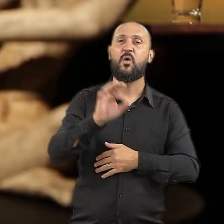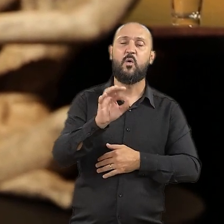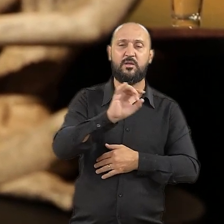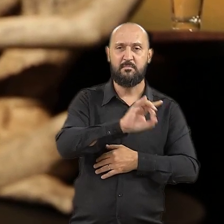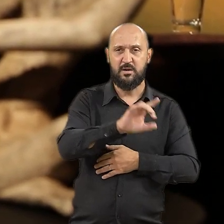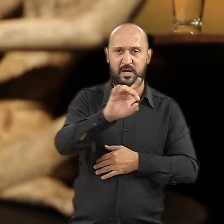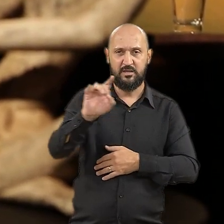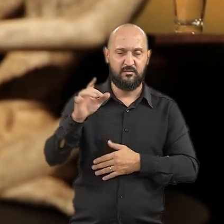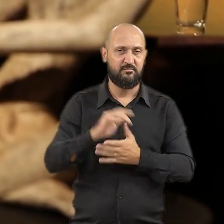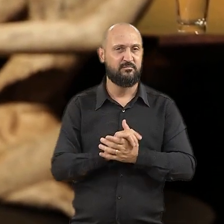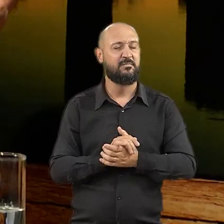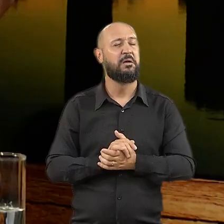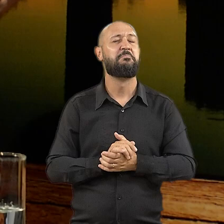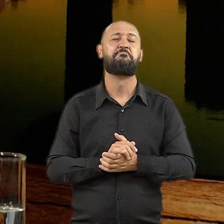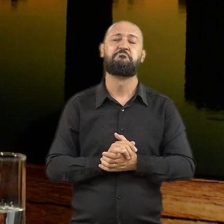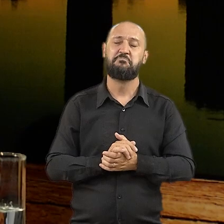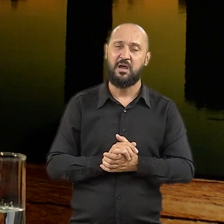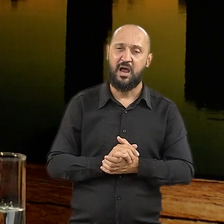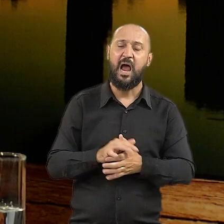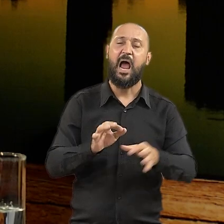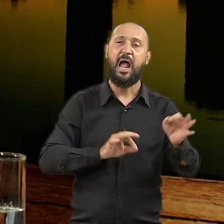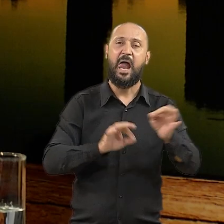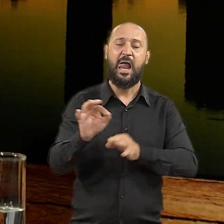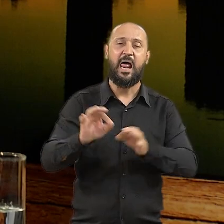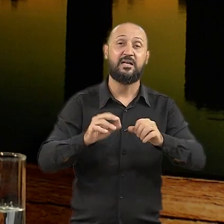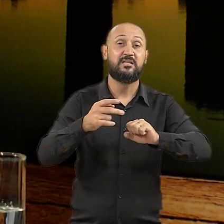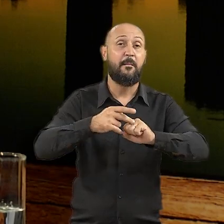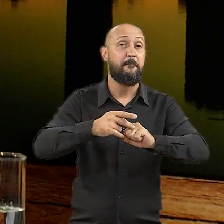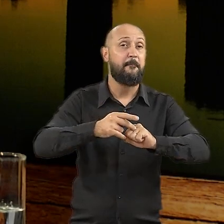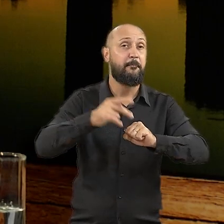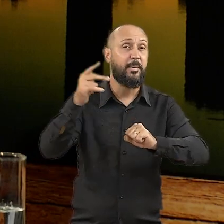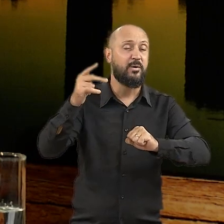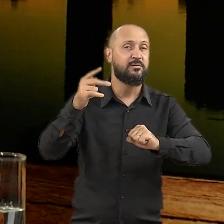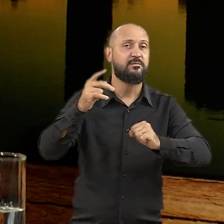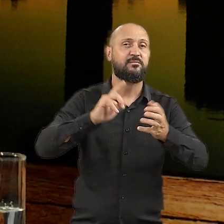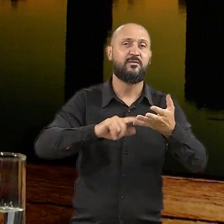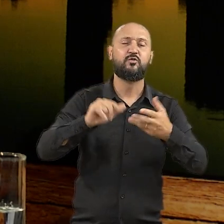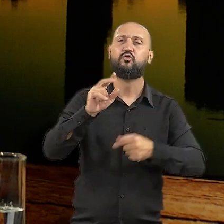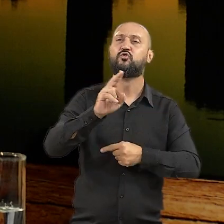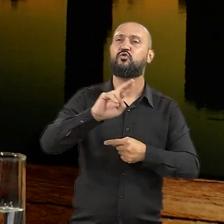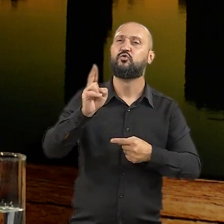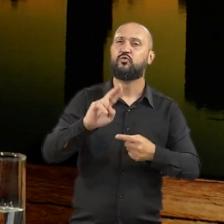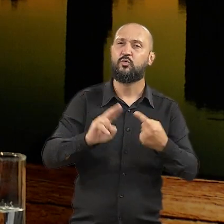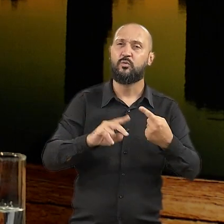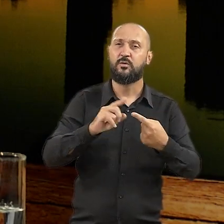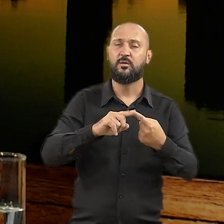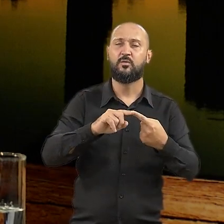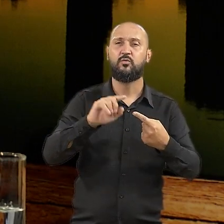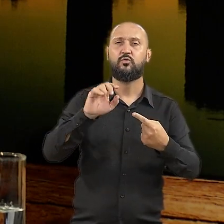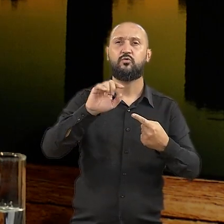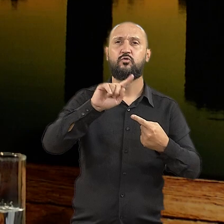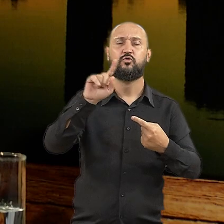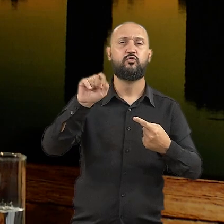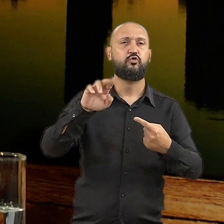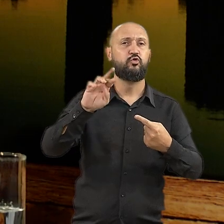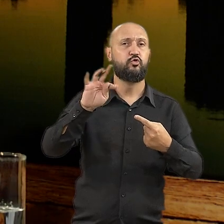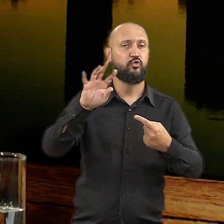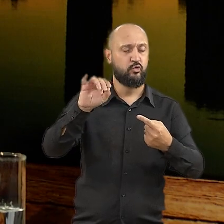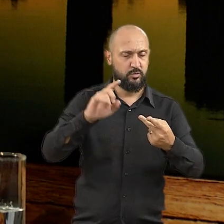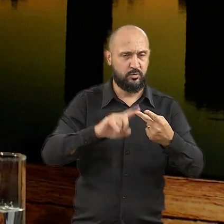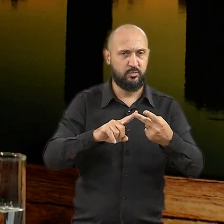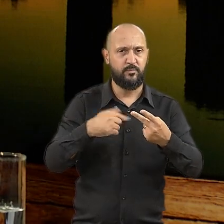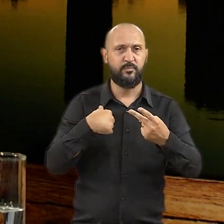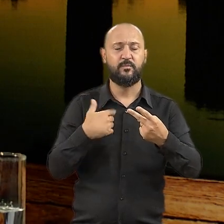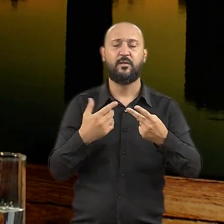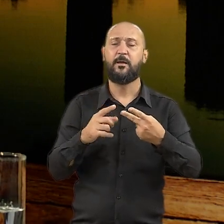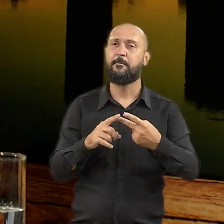cota para cada. E aí, aí fizemos essa pós-graduação, vários nomes, olha, o Chuto, Henrique